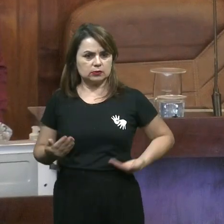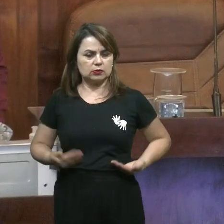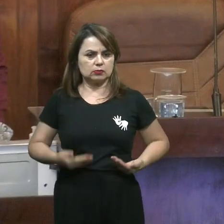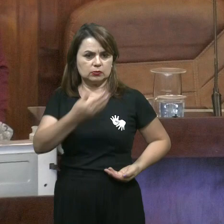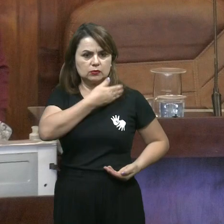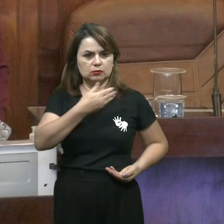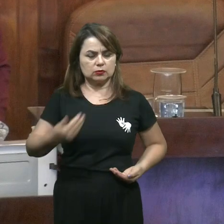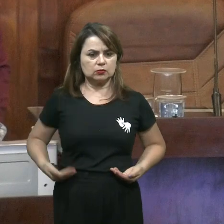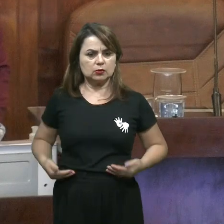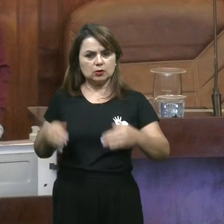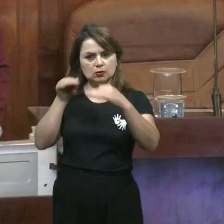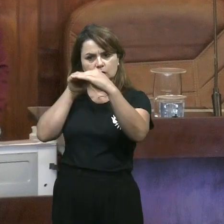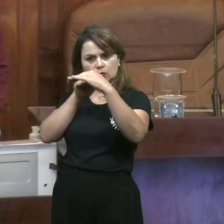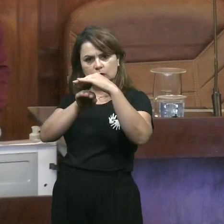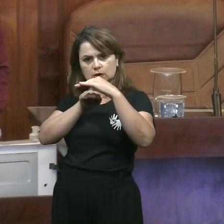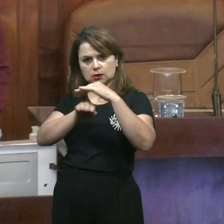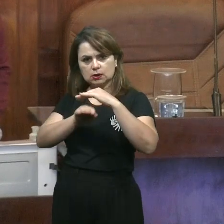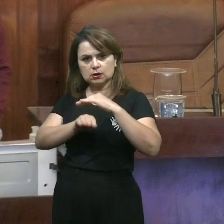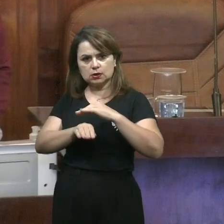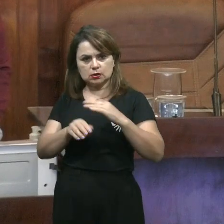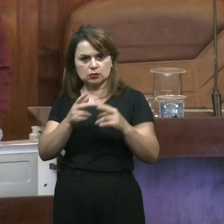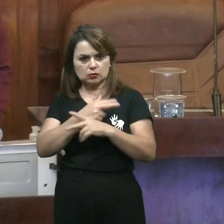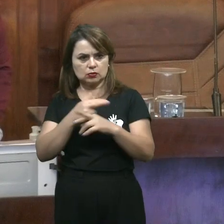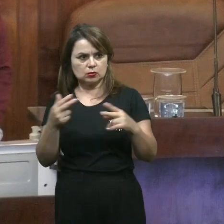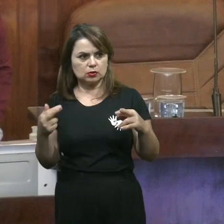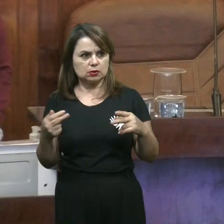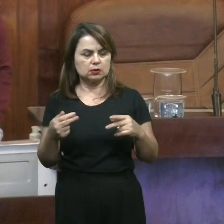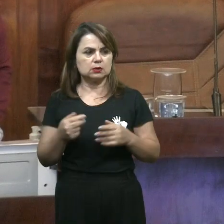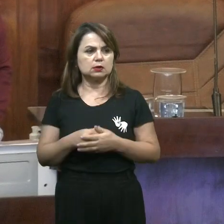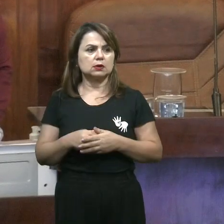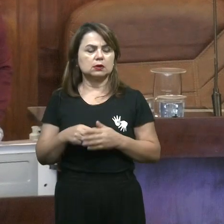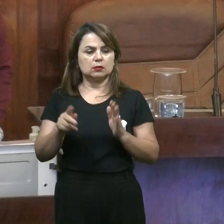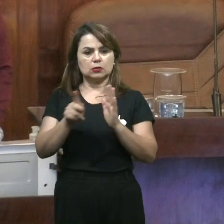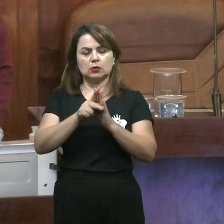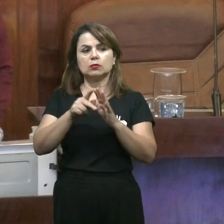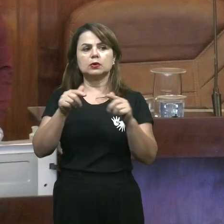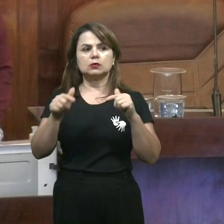dignamente seus pertences enquanto exerce suas funções